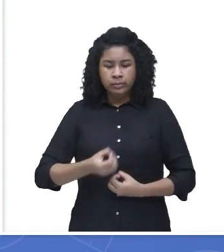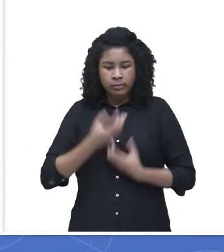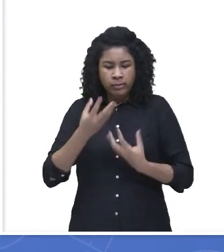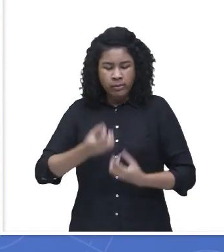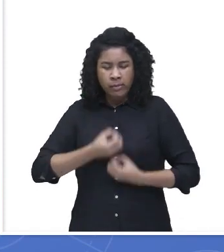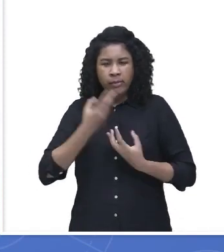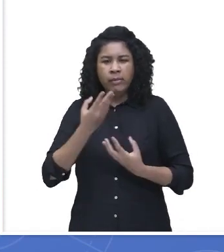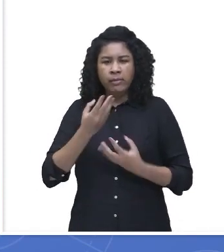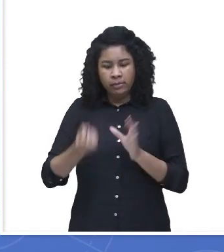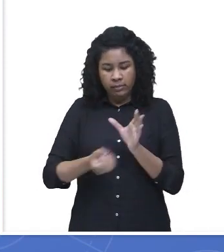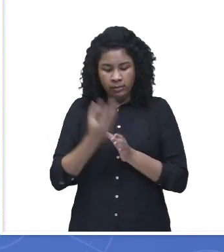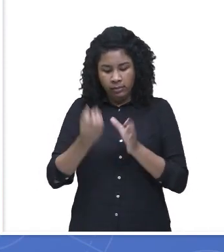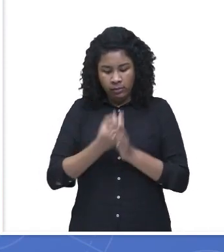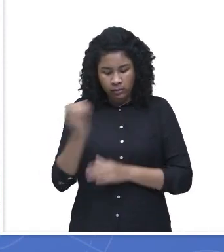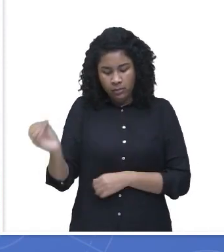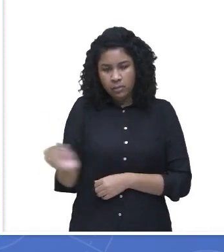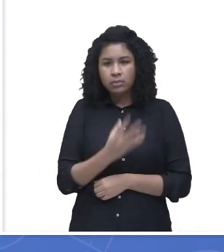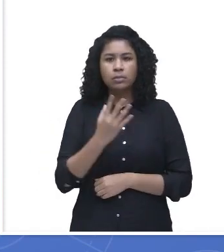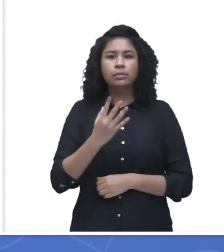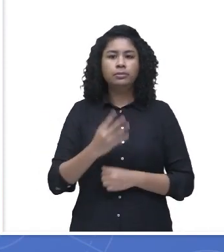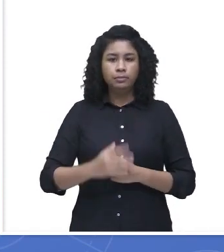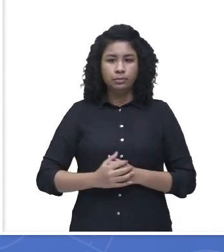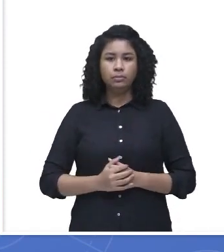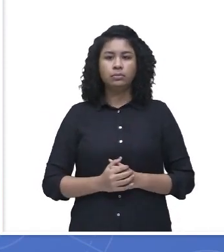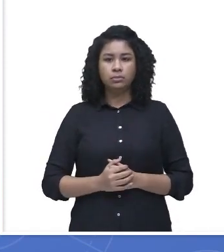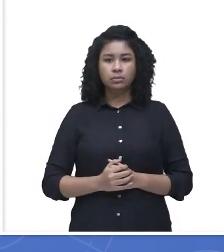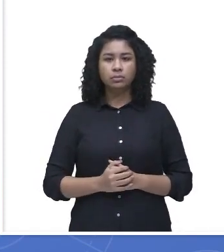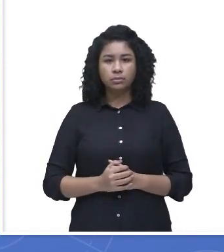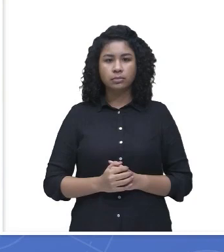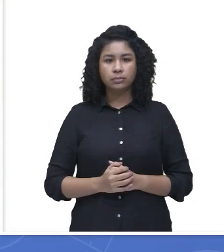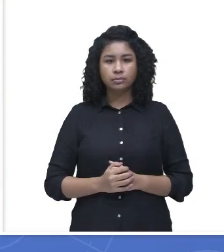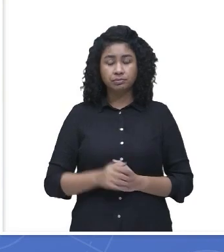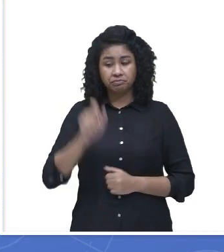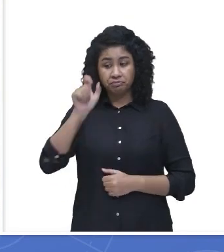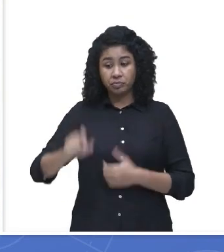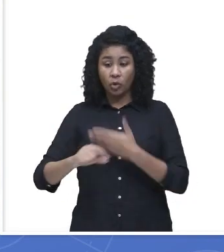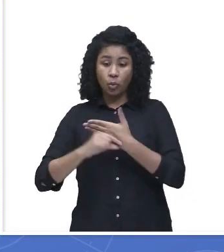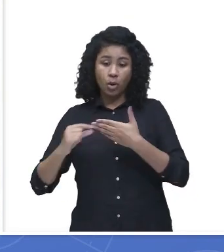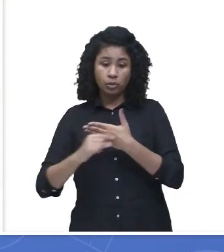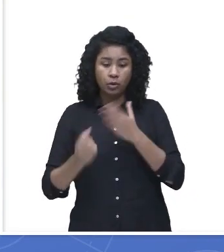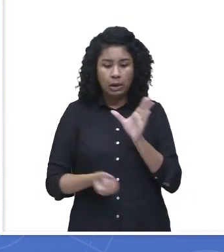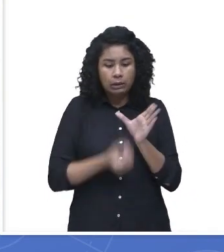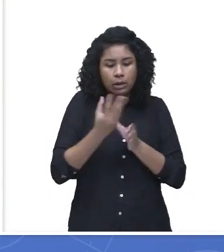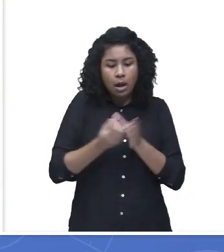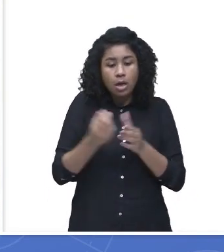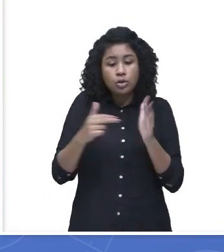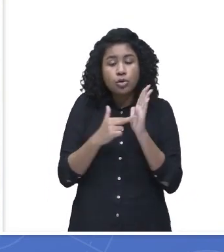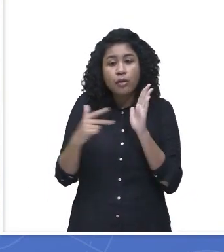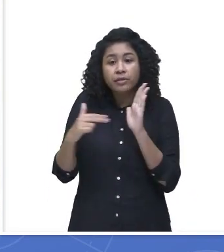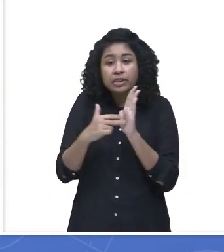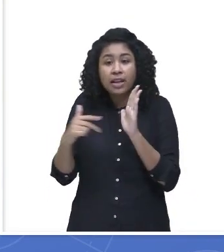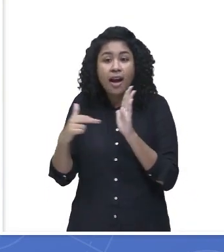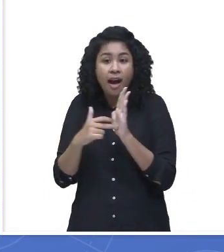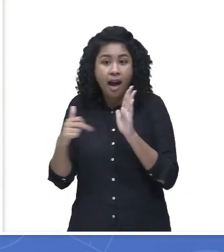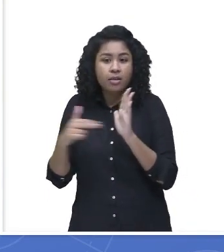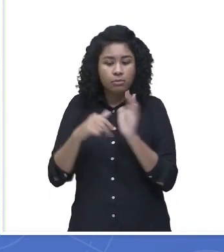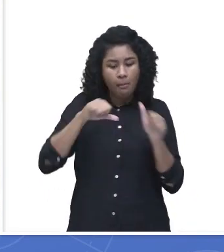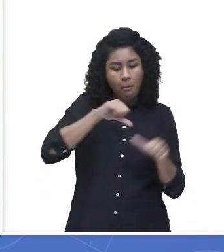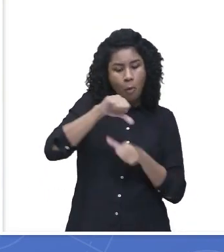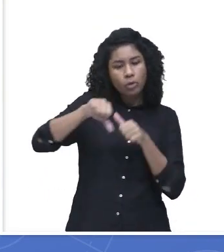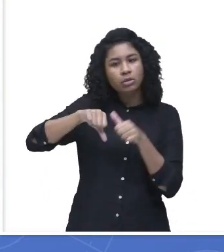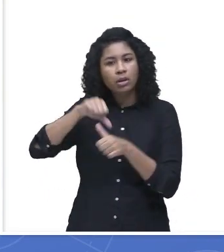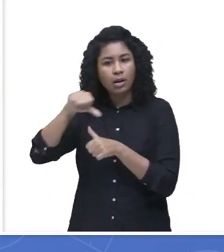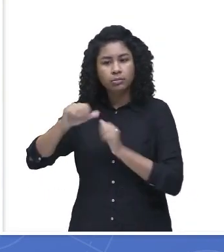o poeta, né, o nosso autor aí inovando, né, trazendo um traço de inovação para